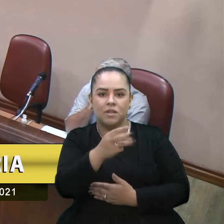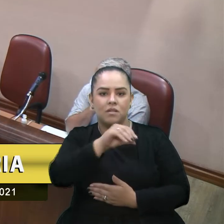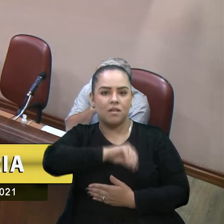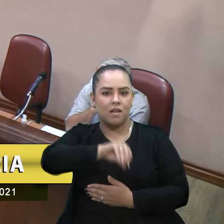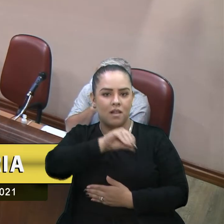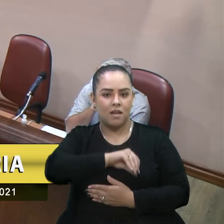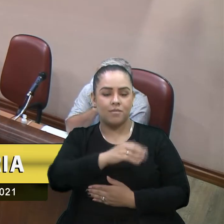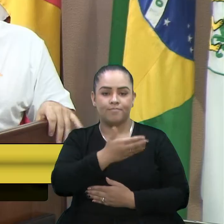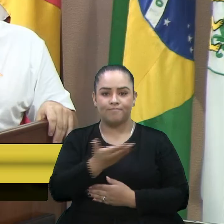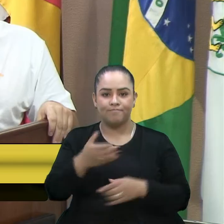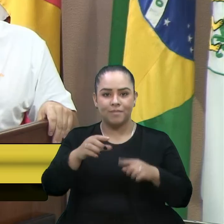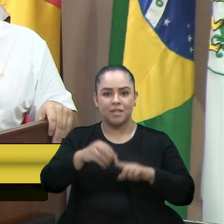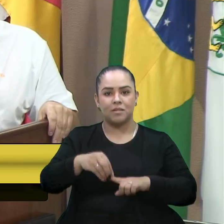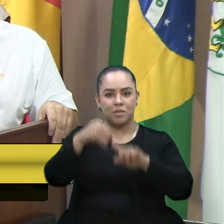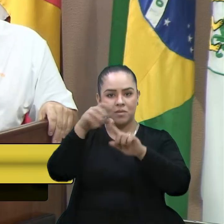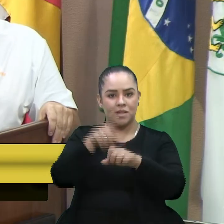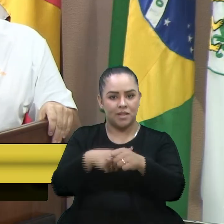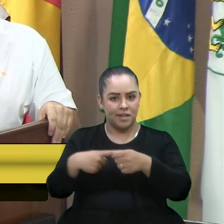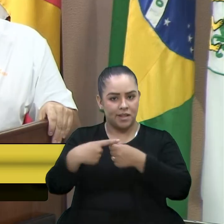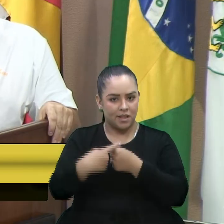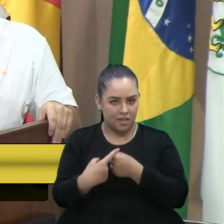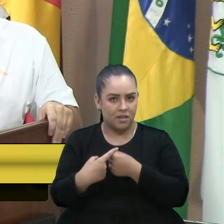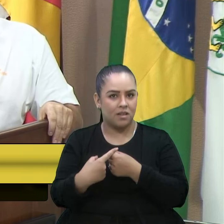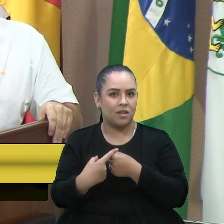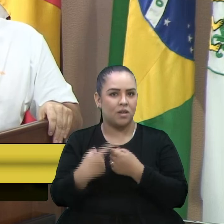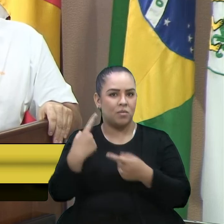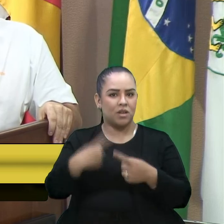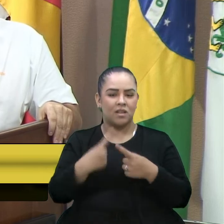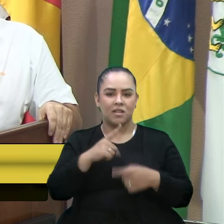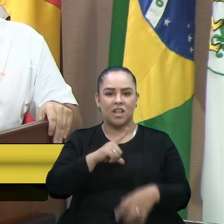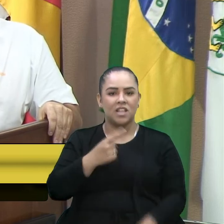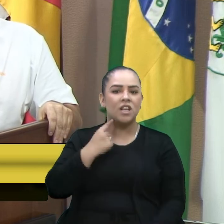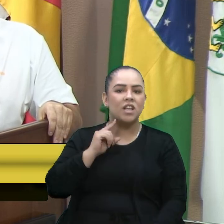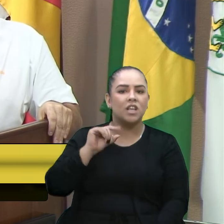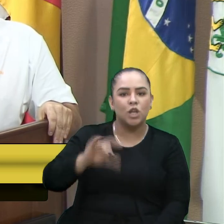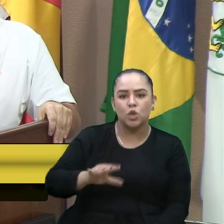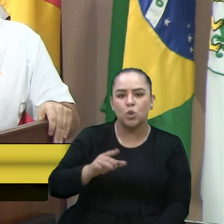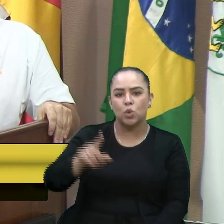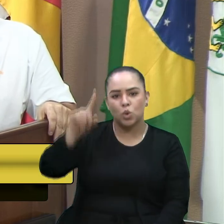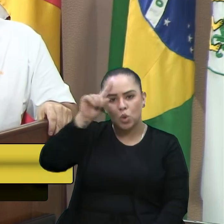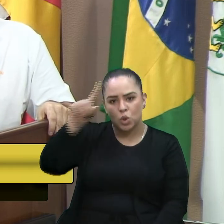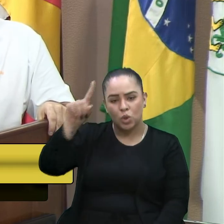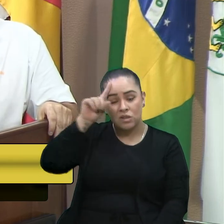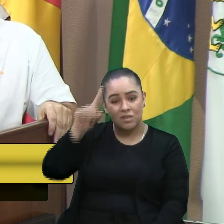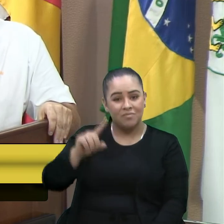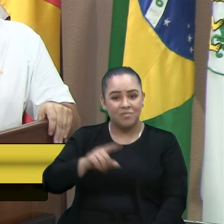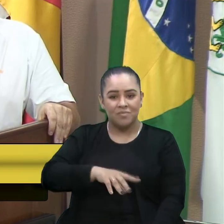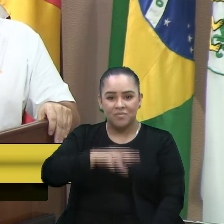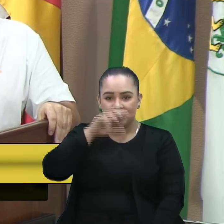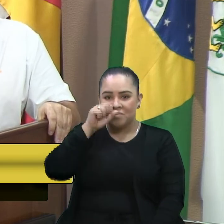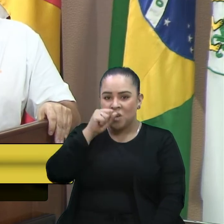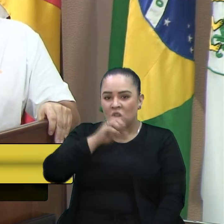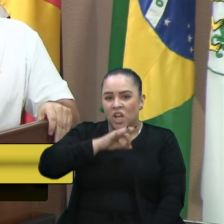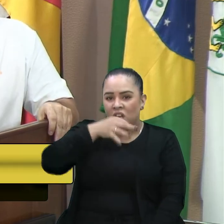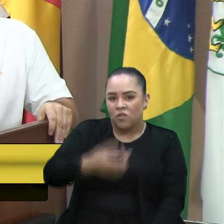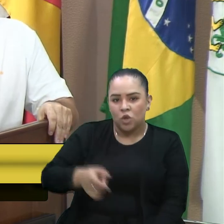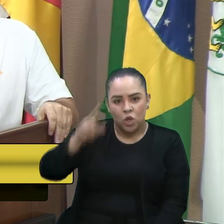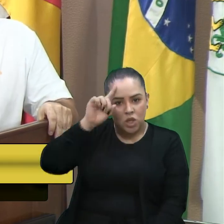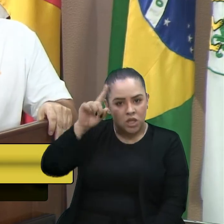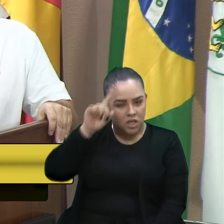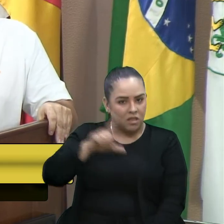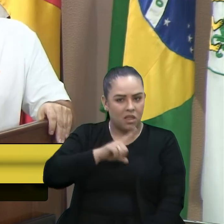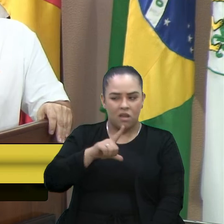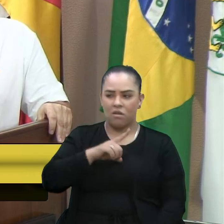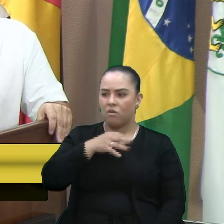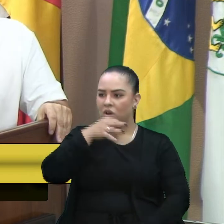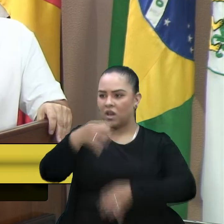e principalmente a cidade que está aí, ó, engolindo lixo todo dia. E um fedor por todas as ruas, a cidade, o bueiro